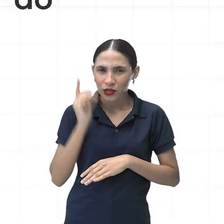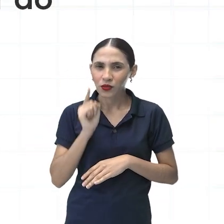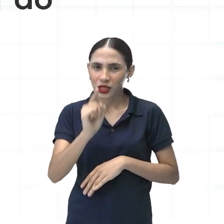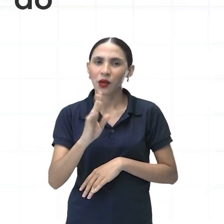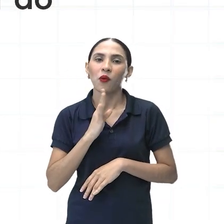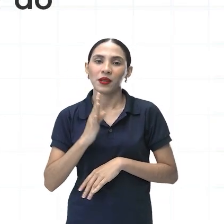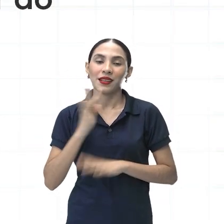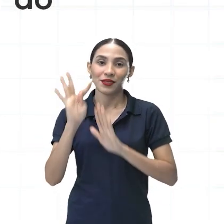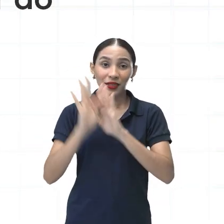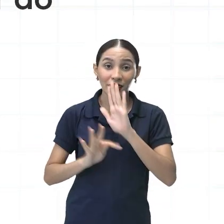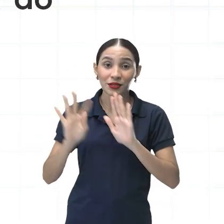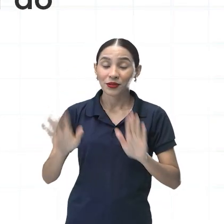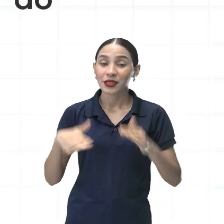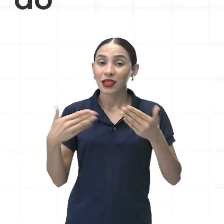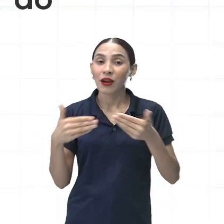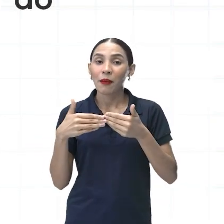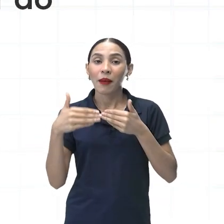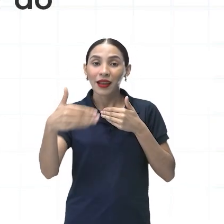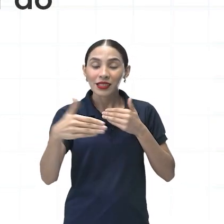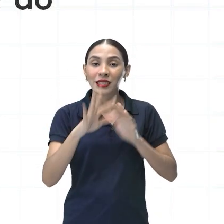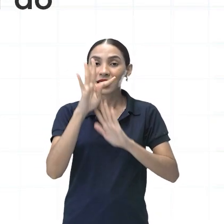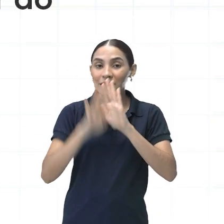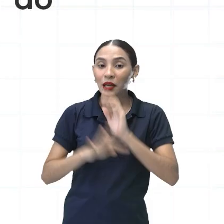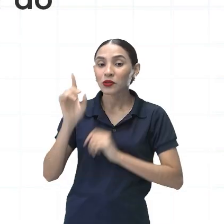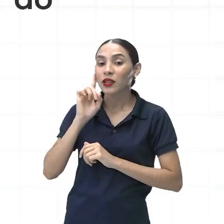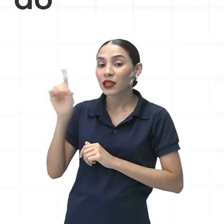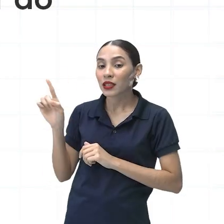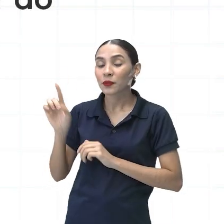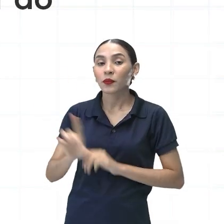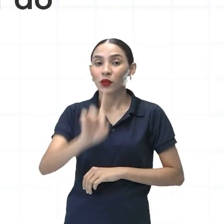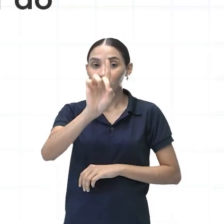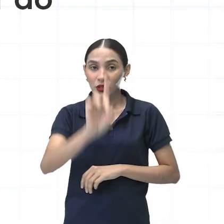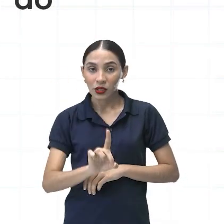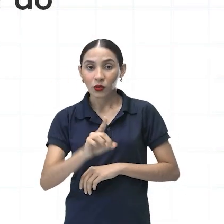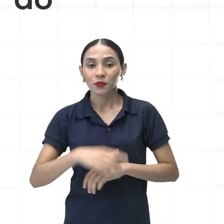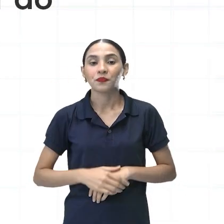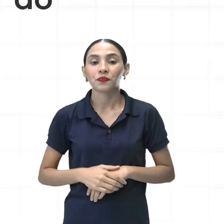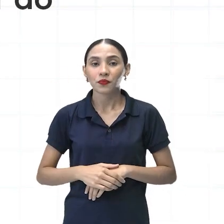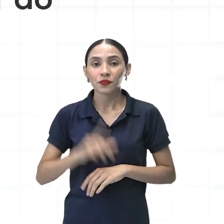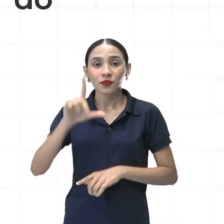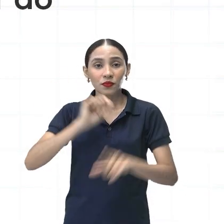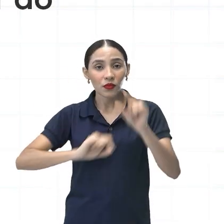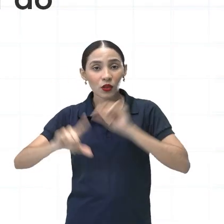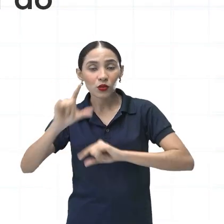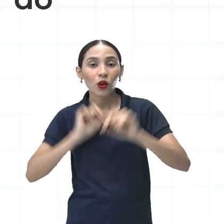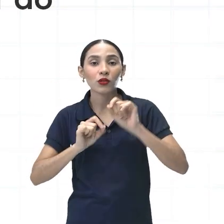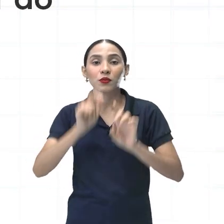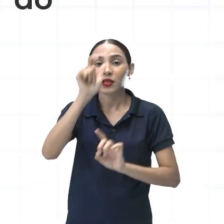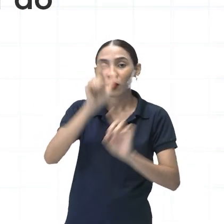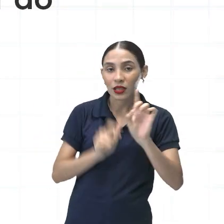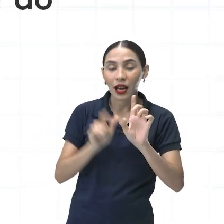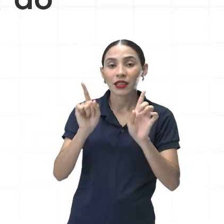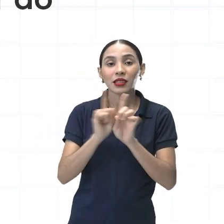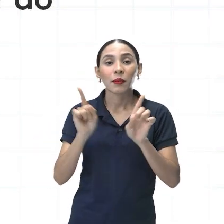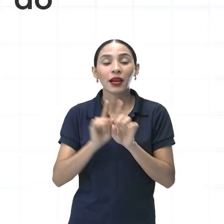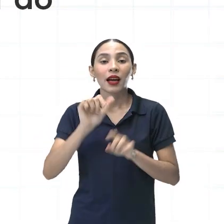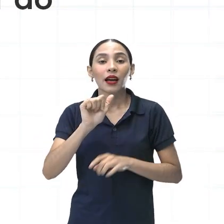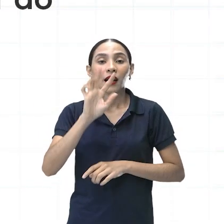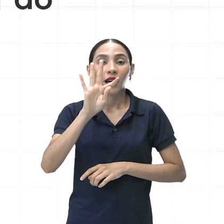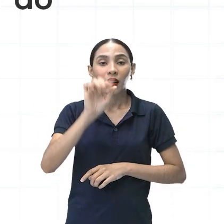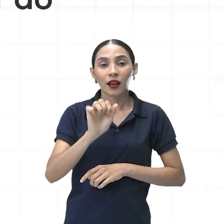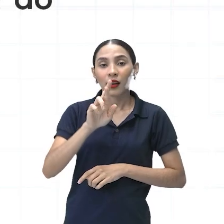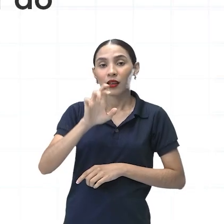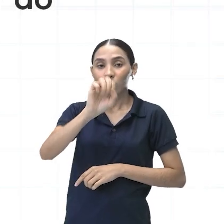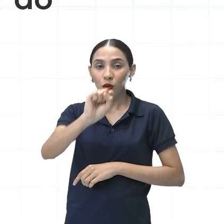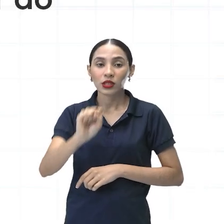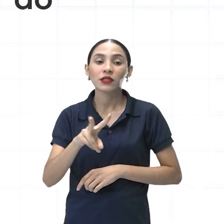esse texto. Então, a partir desse texto, o diretor escolhe os personagens, escolhe os atores e ele